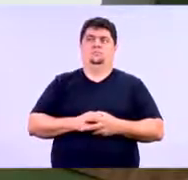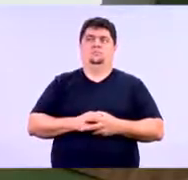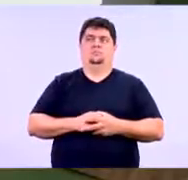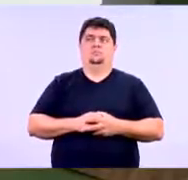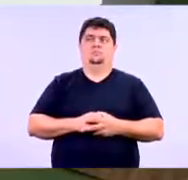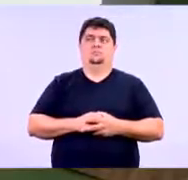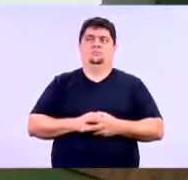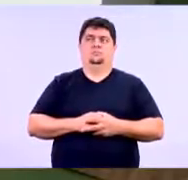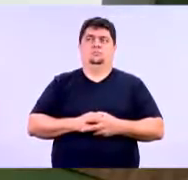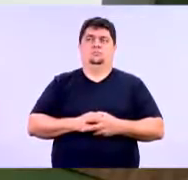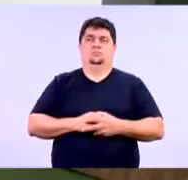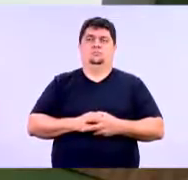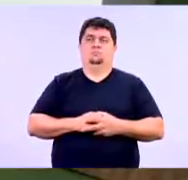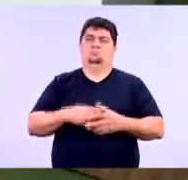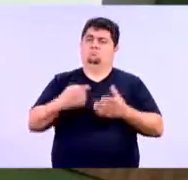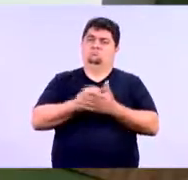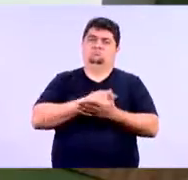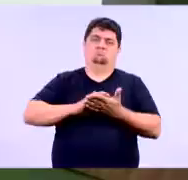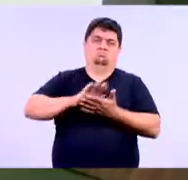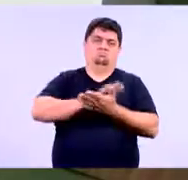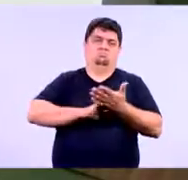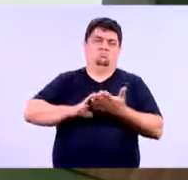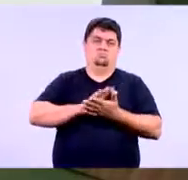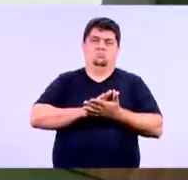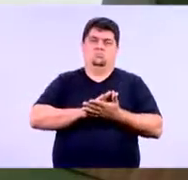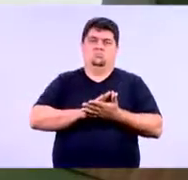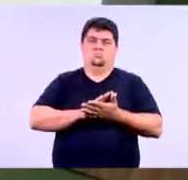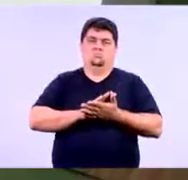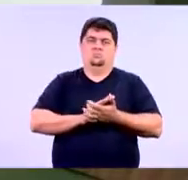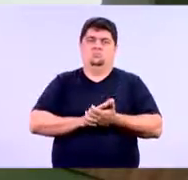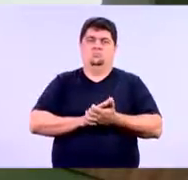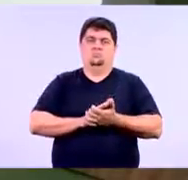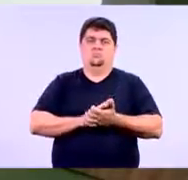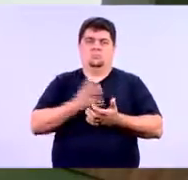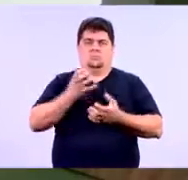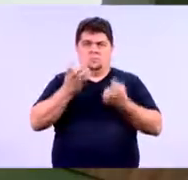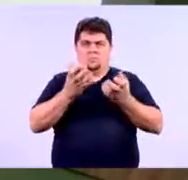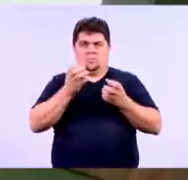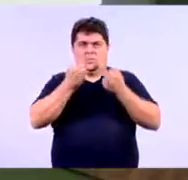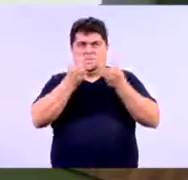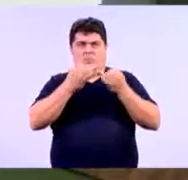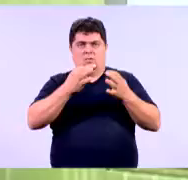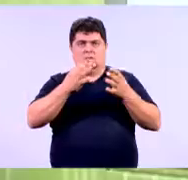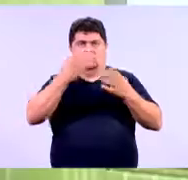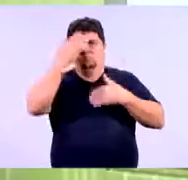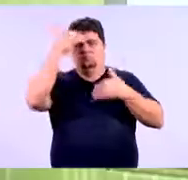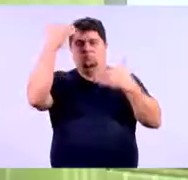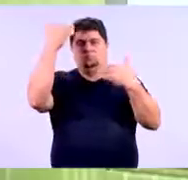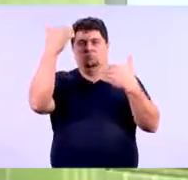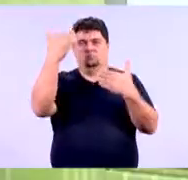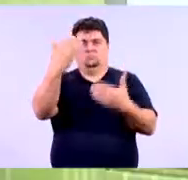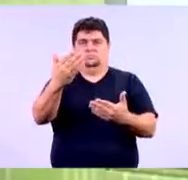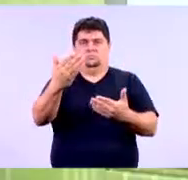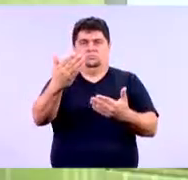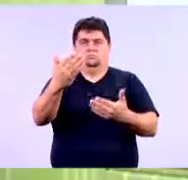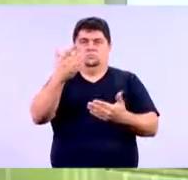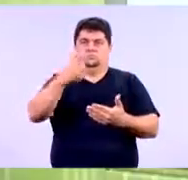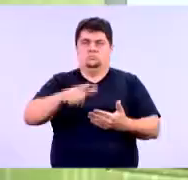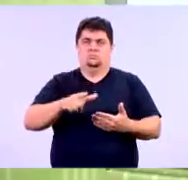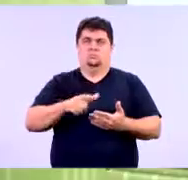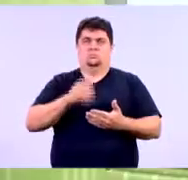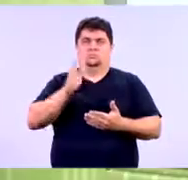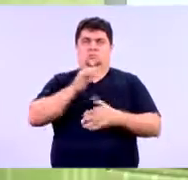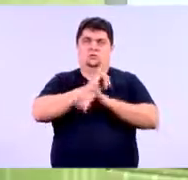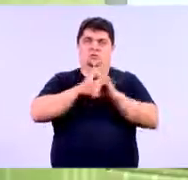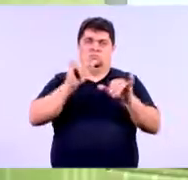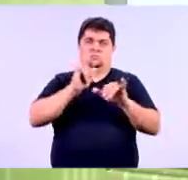Então, professor, sem mais perguntas aqui, o senhor algo para acrescentar para os nossos alunos? Agradeço de antemão a todos, como eu já